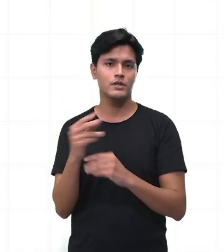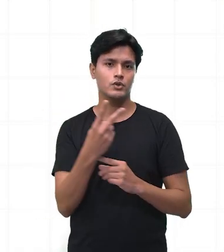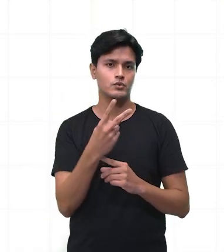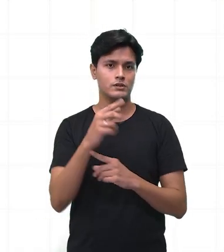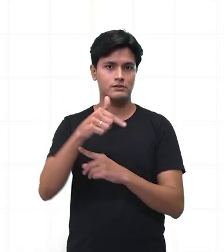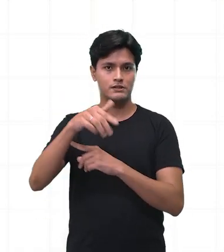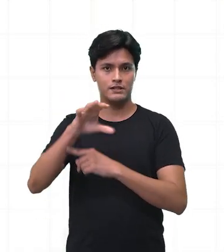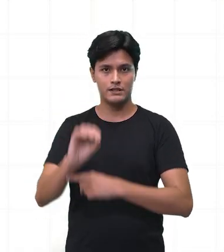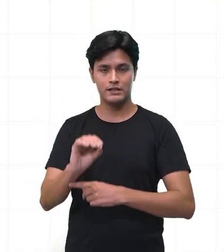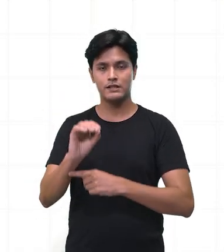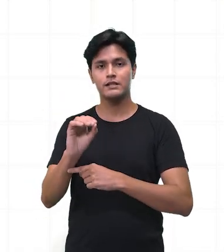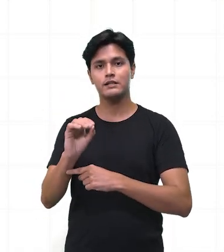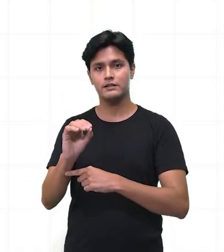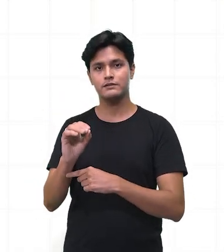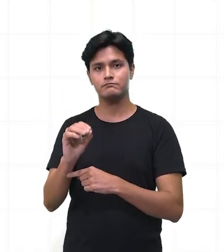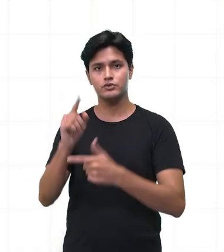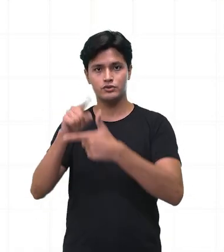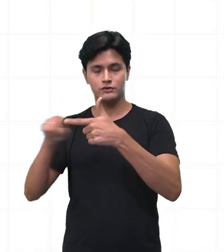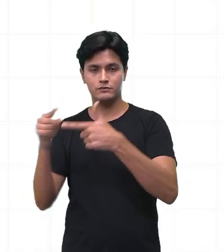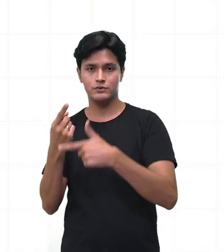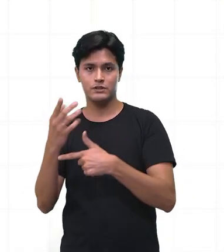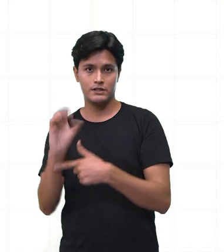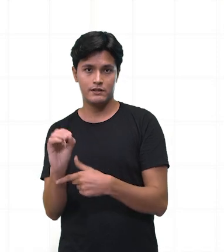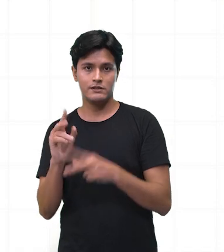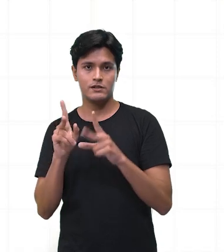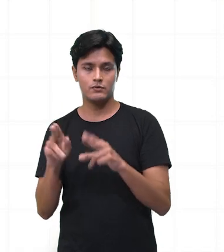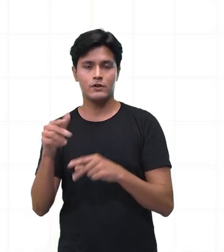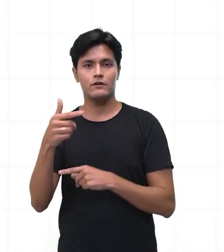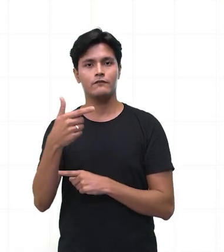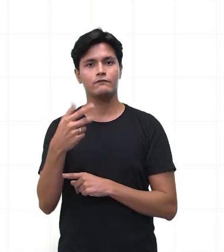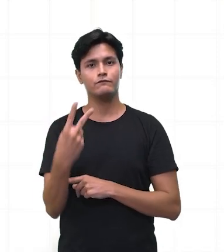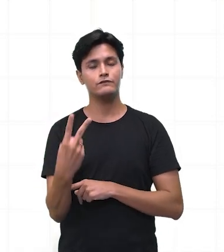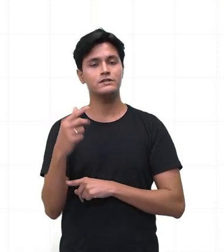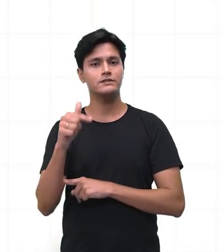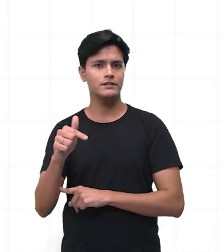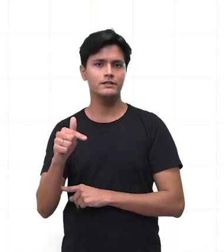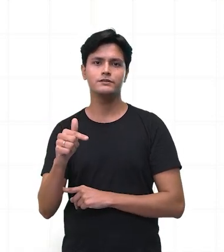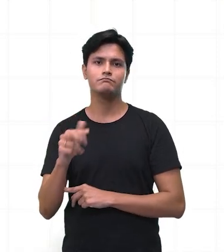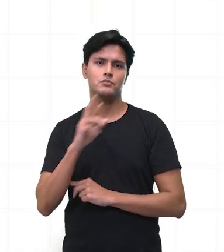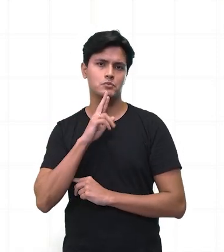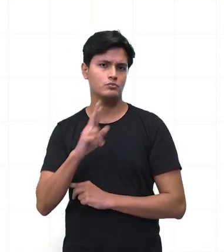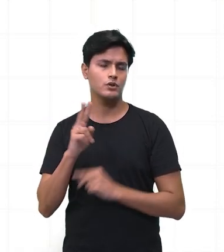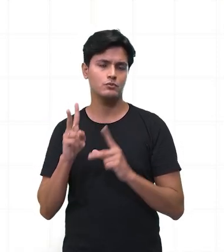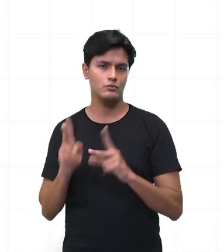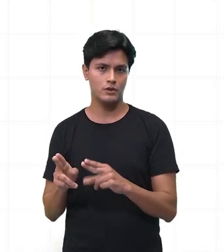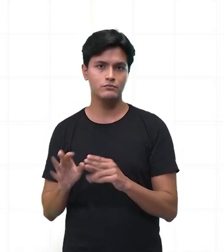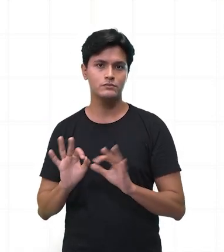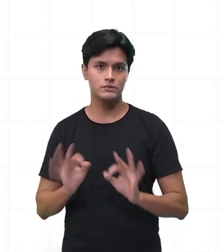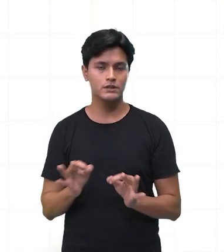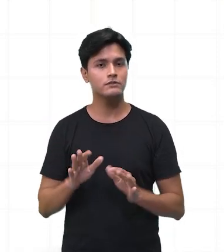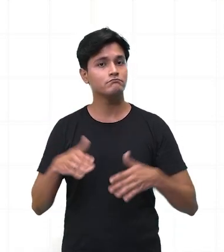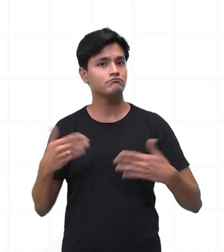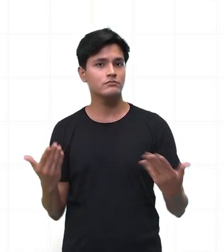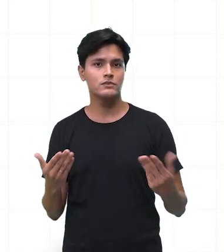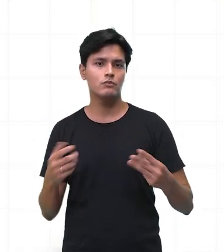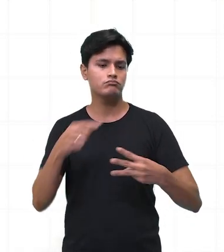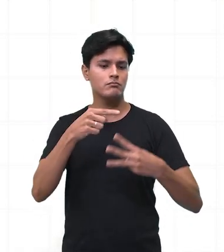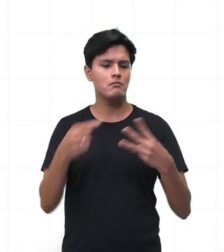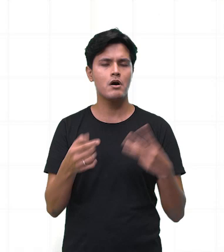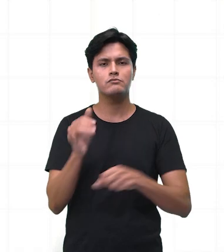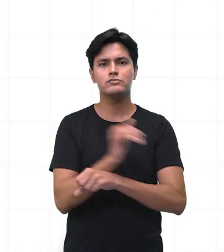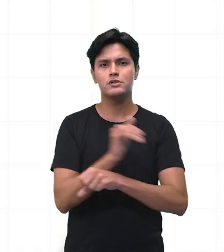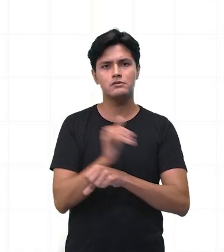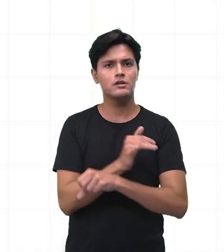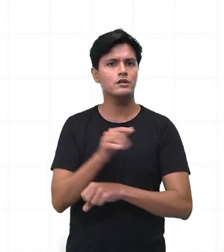dividido por 10 é igual a 27, certo? Você chegaria ao mesmo resultado. Então, você escolhe a forma